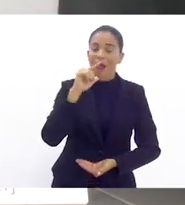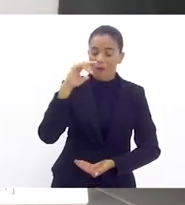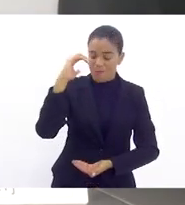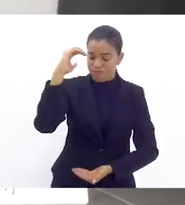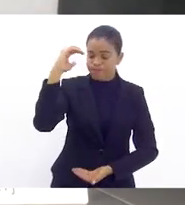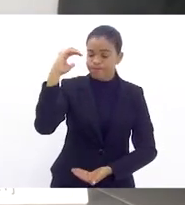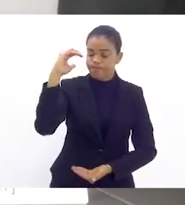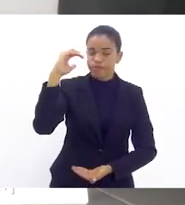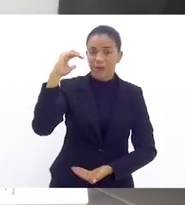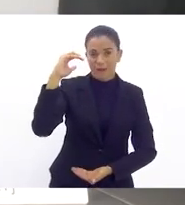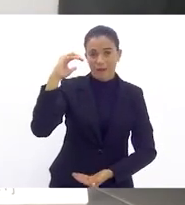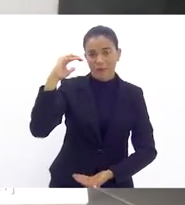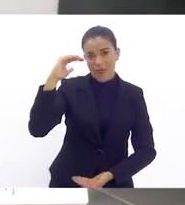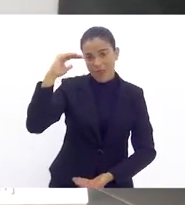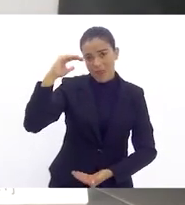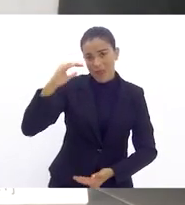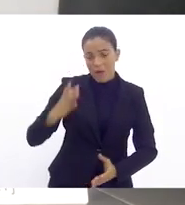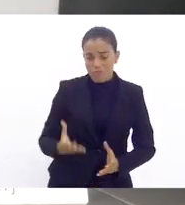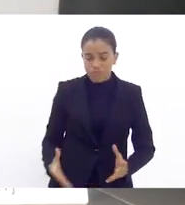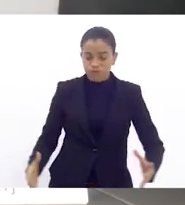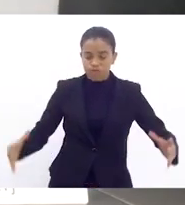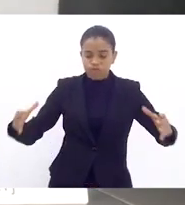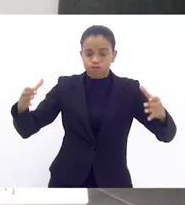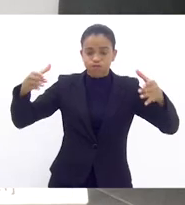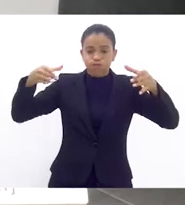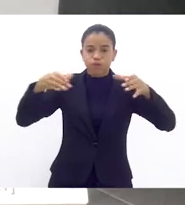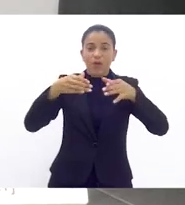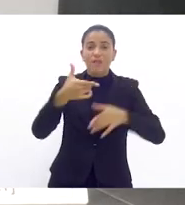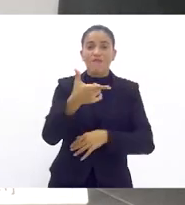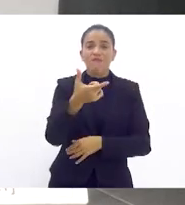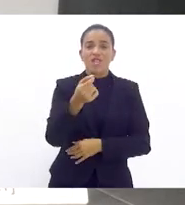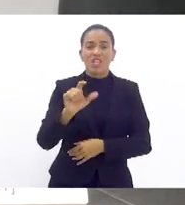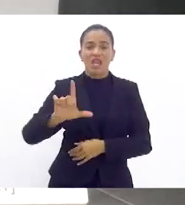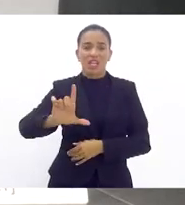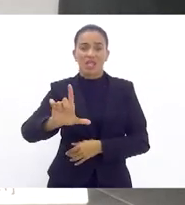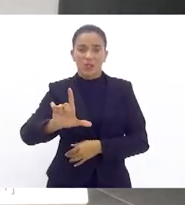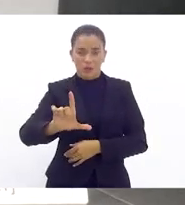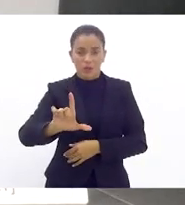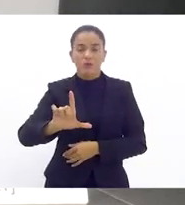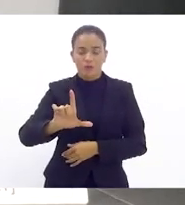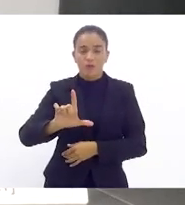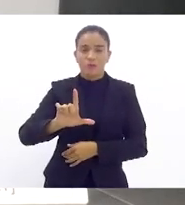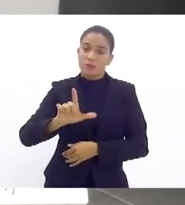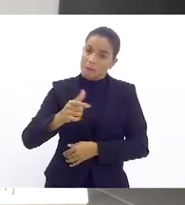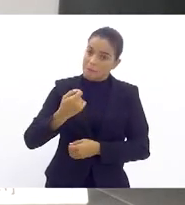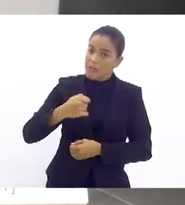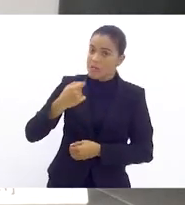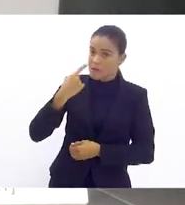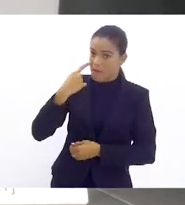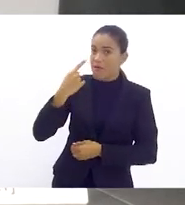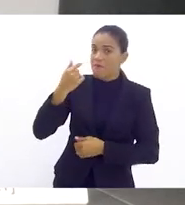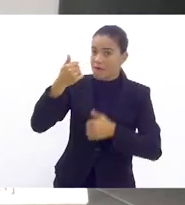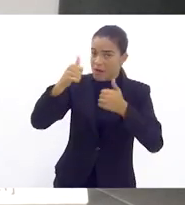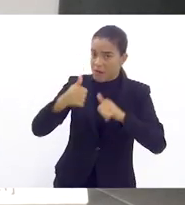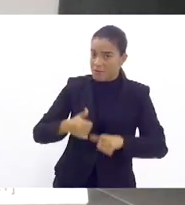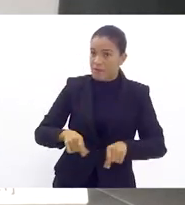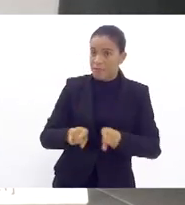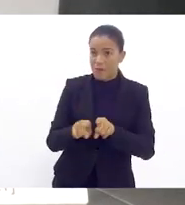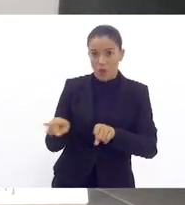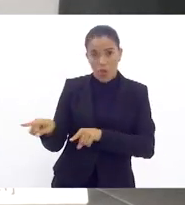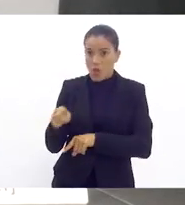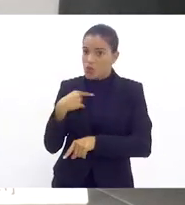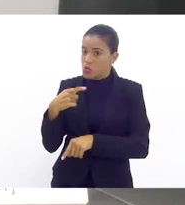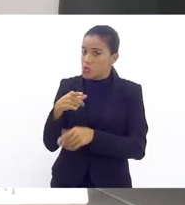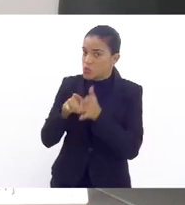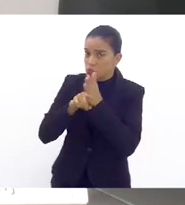problema mais antigo, né? E que também precisa ser visto, né? O garrafão de água mineral nós não tratamos dele, mas